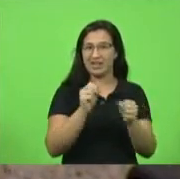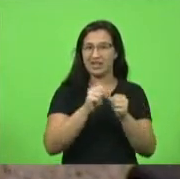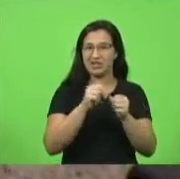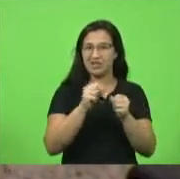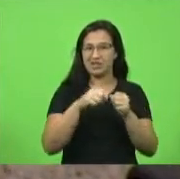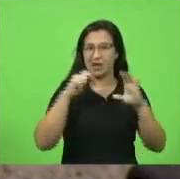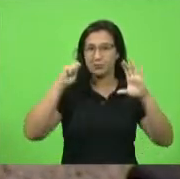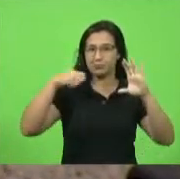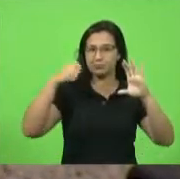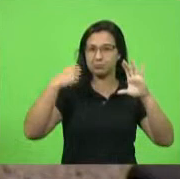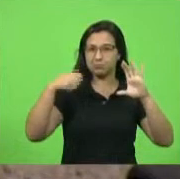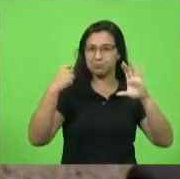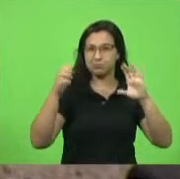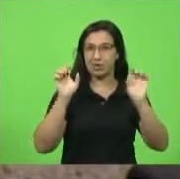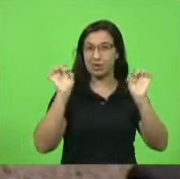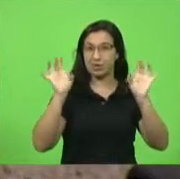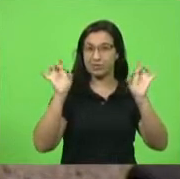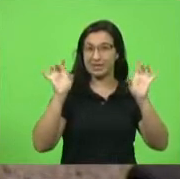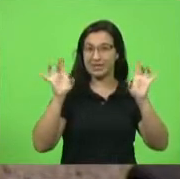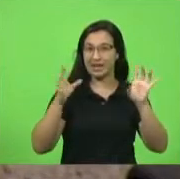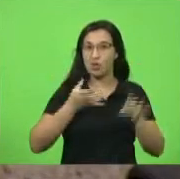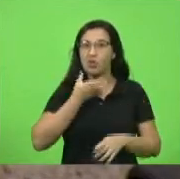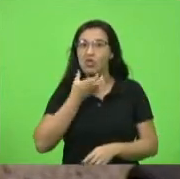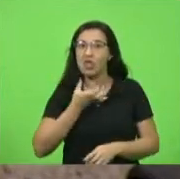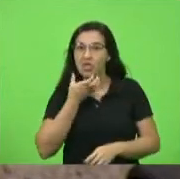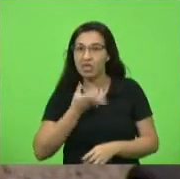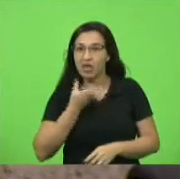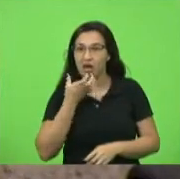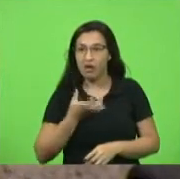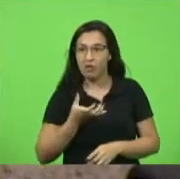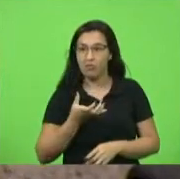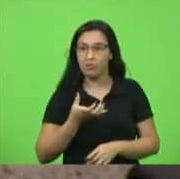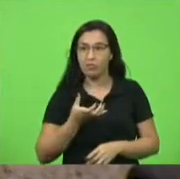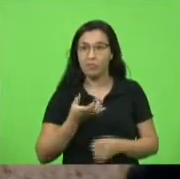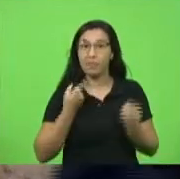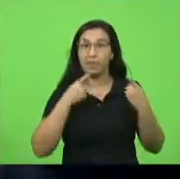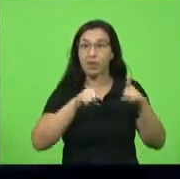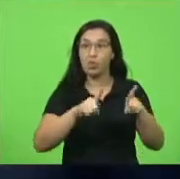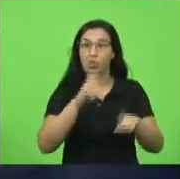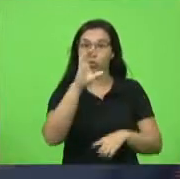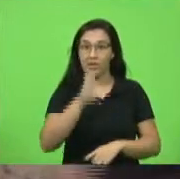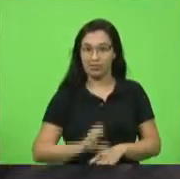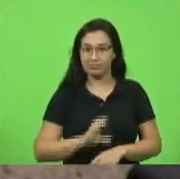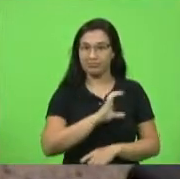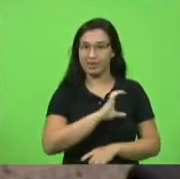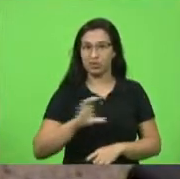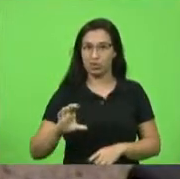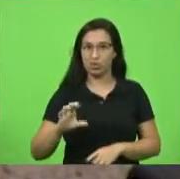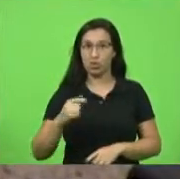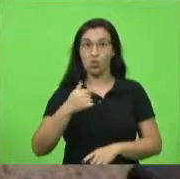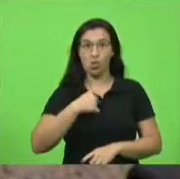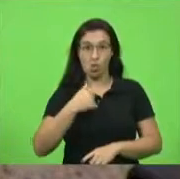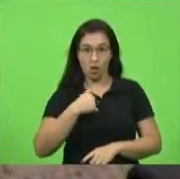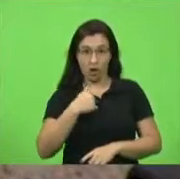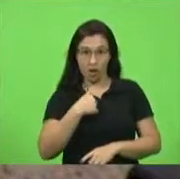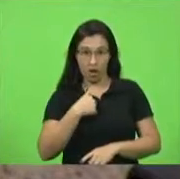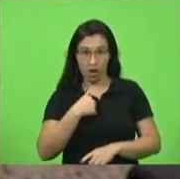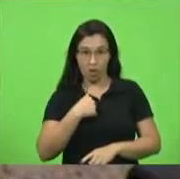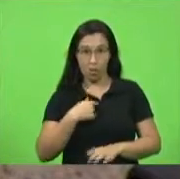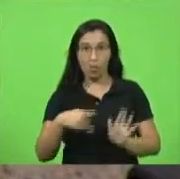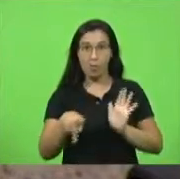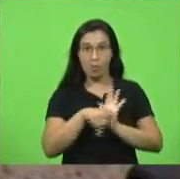que era ofensivo aos católicos. Horas, naquele momento, eu, mesmo sendo um